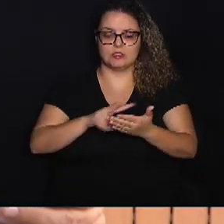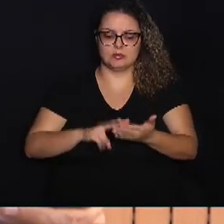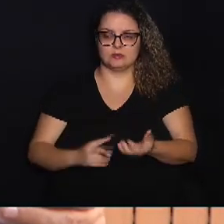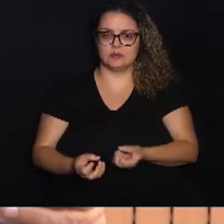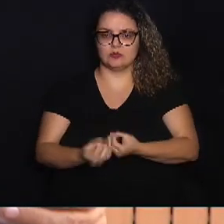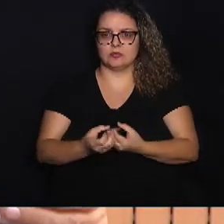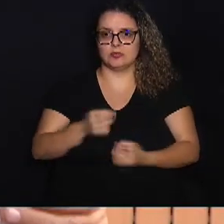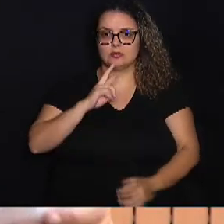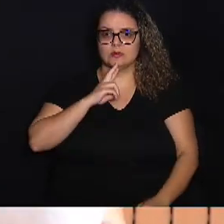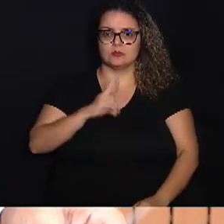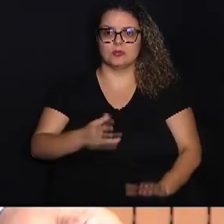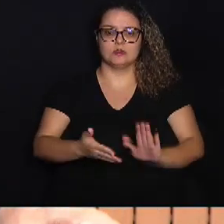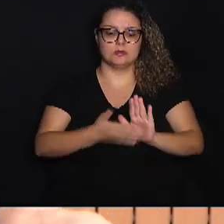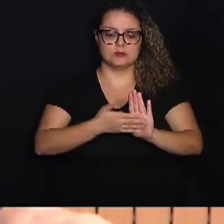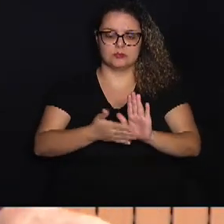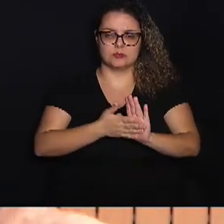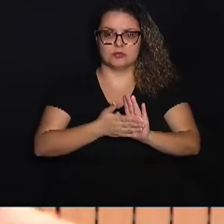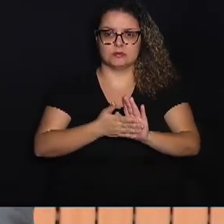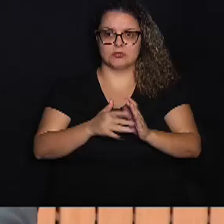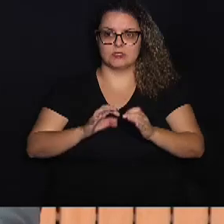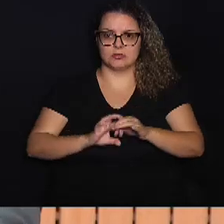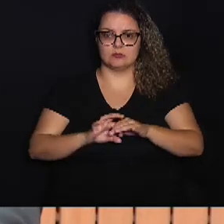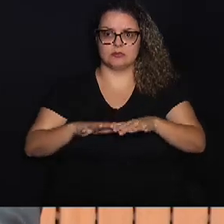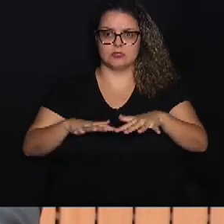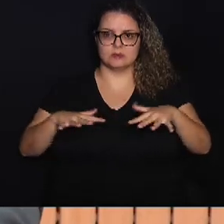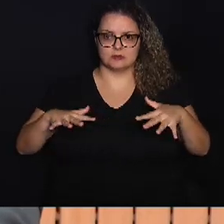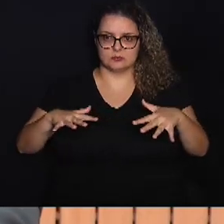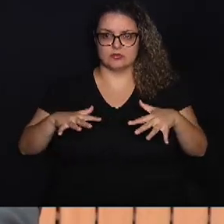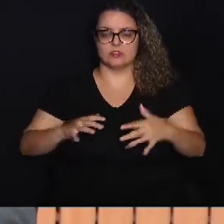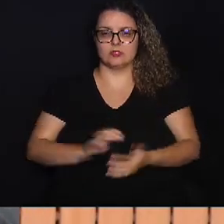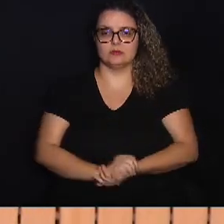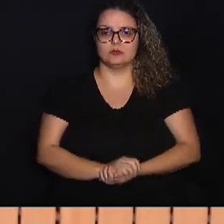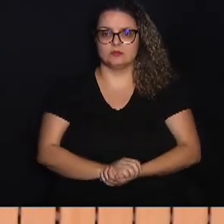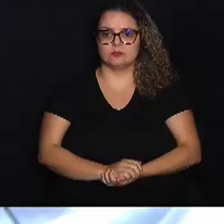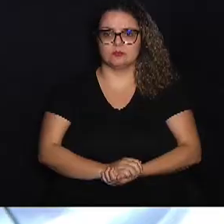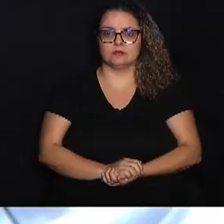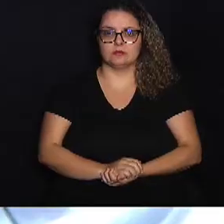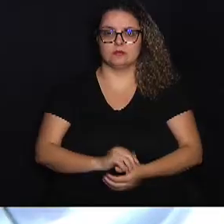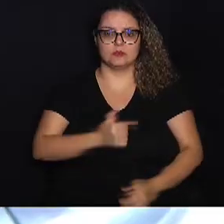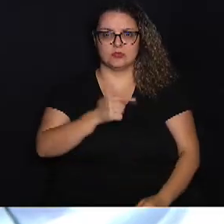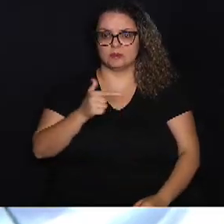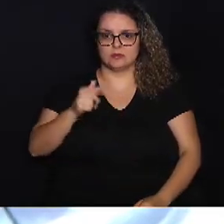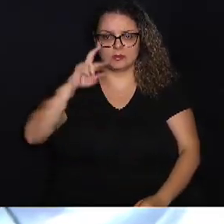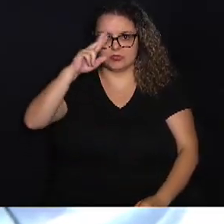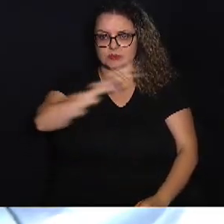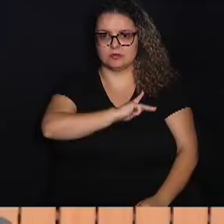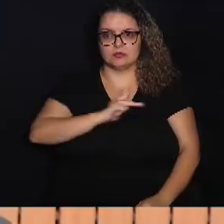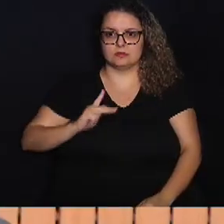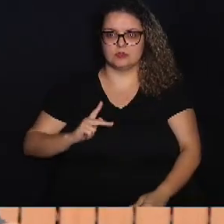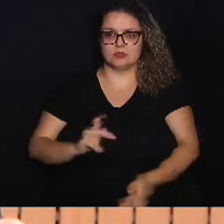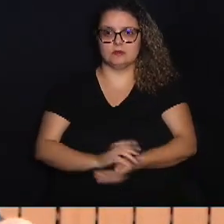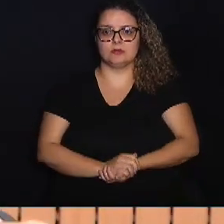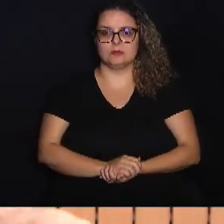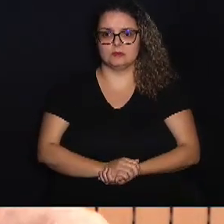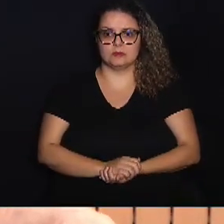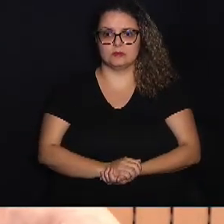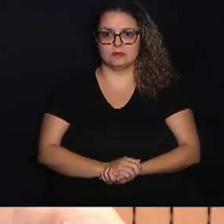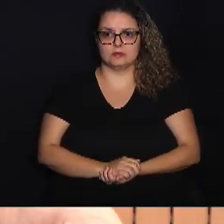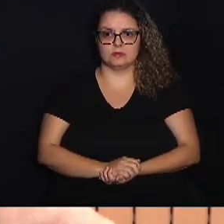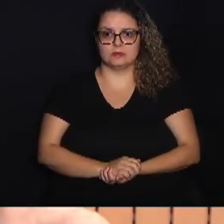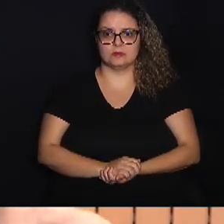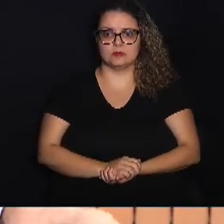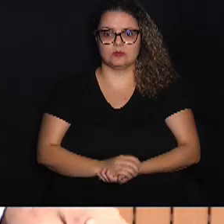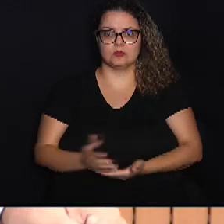ou resposta submetidas à deliberação do plenário senhor presidente convido o